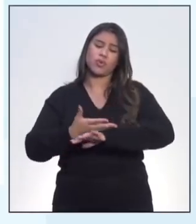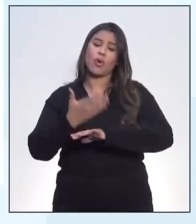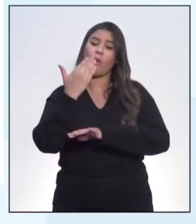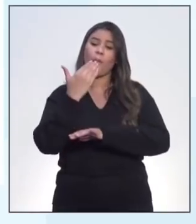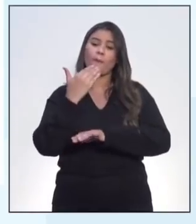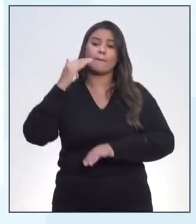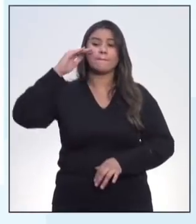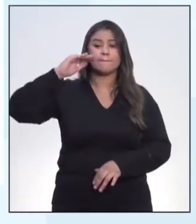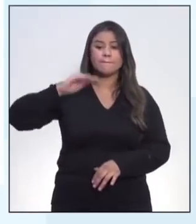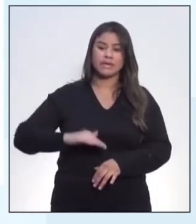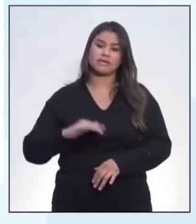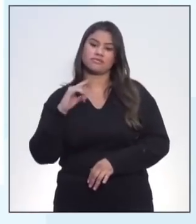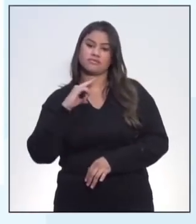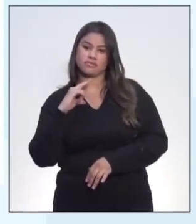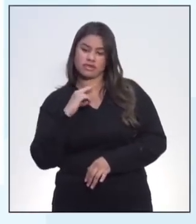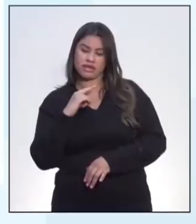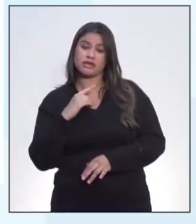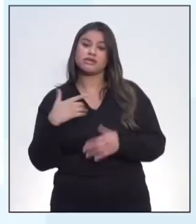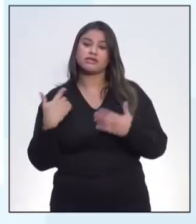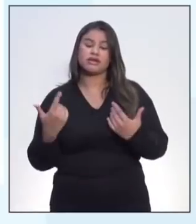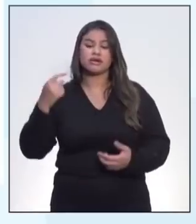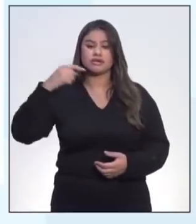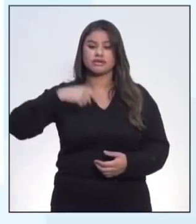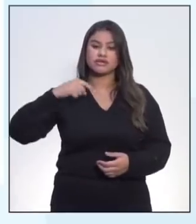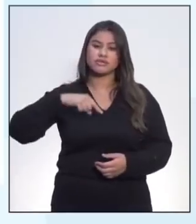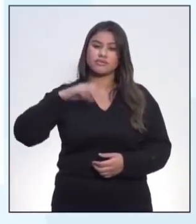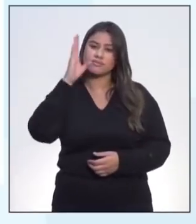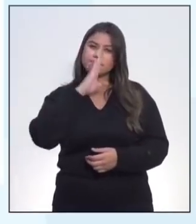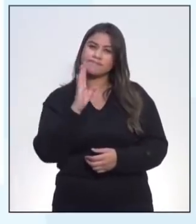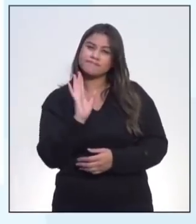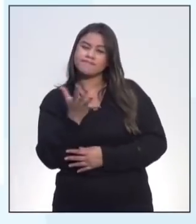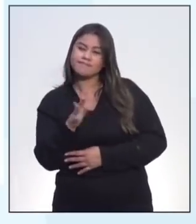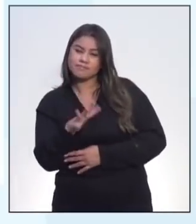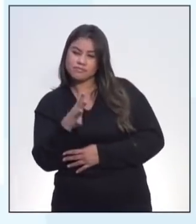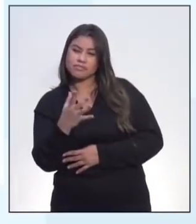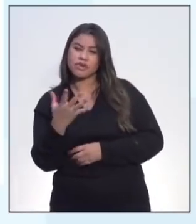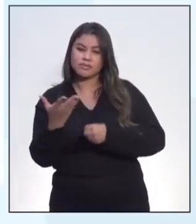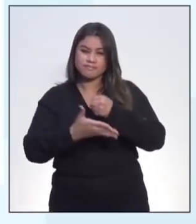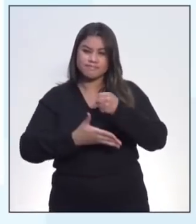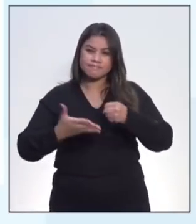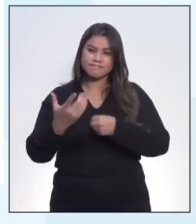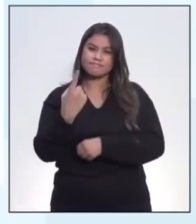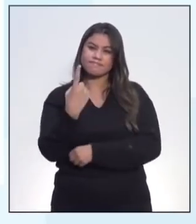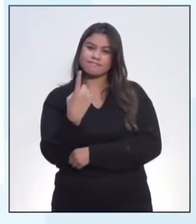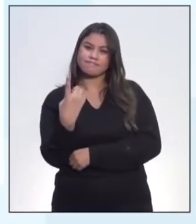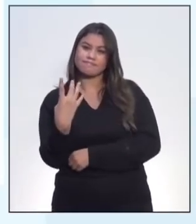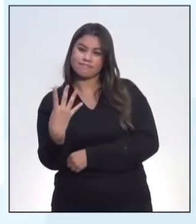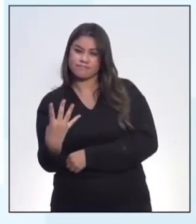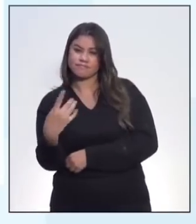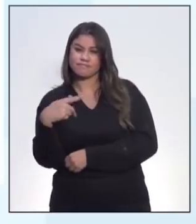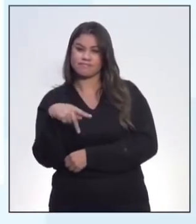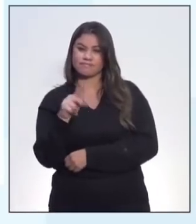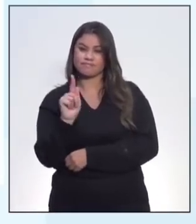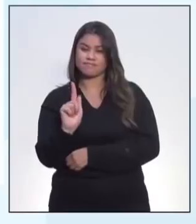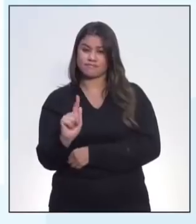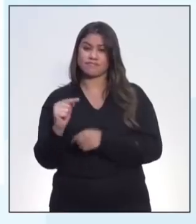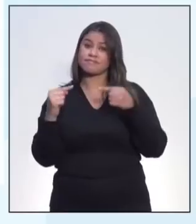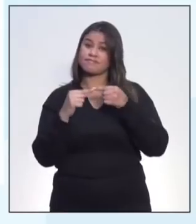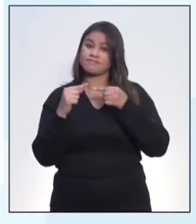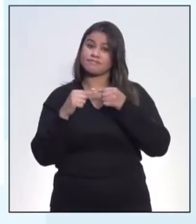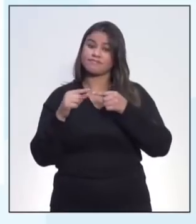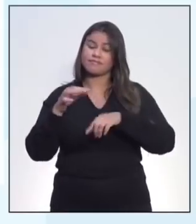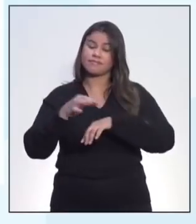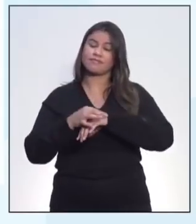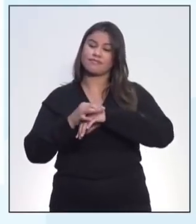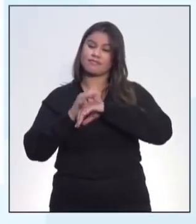Então, em média, o brasileiro ele consumiu 14 quilogramas de carne de porco, né, de suínos,